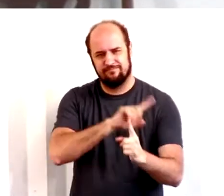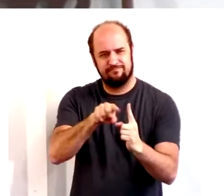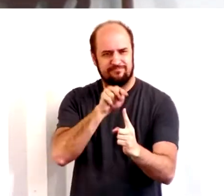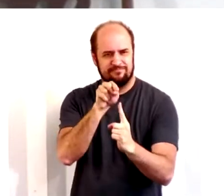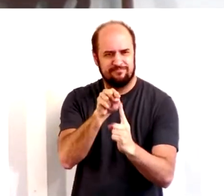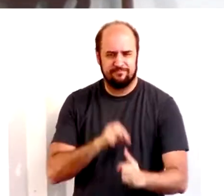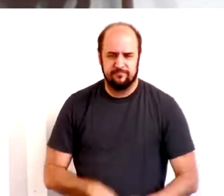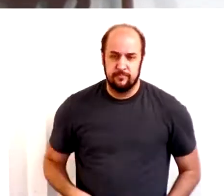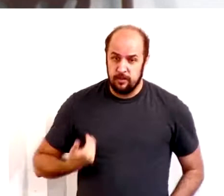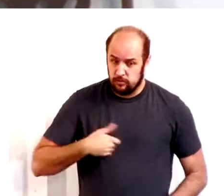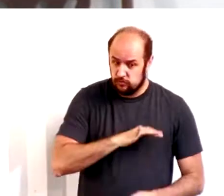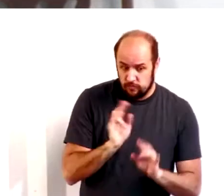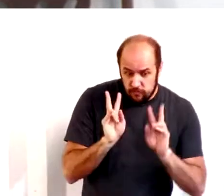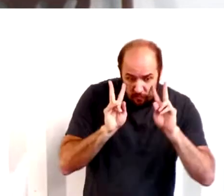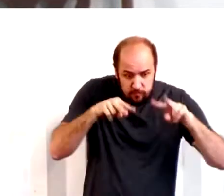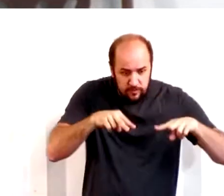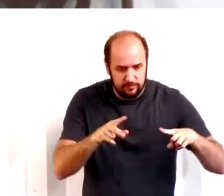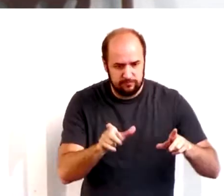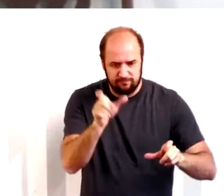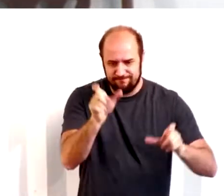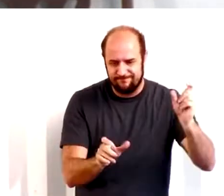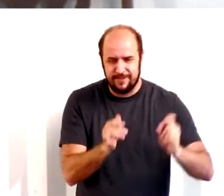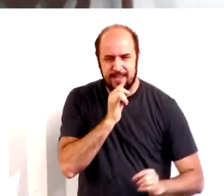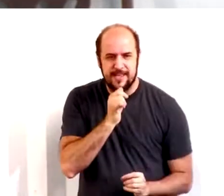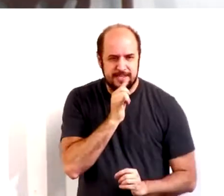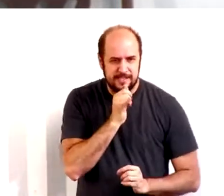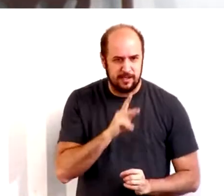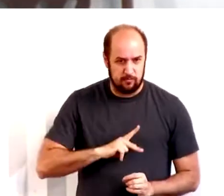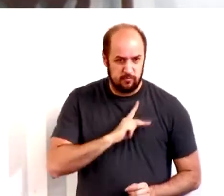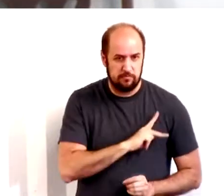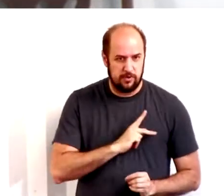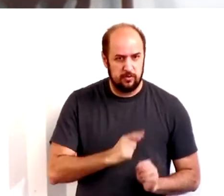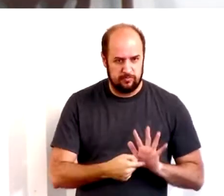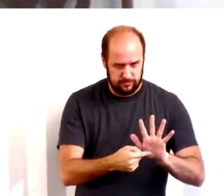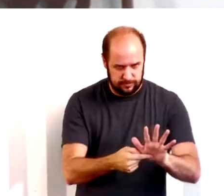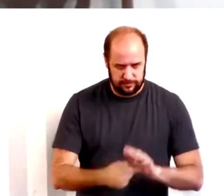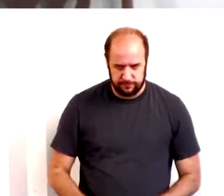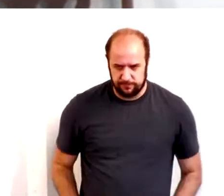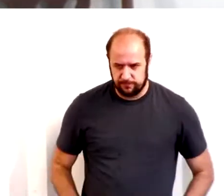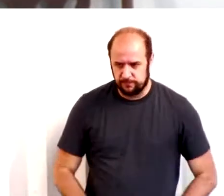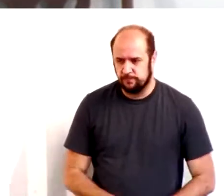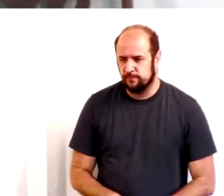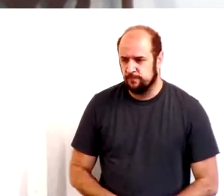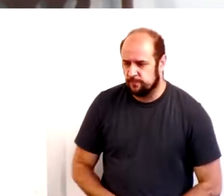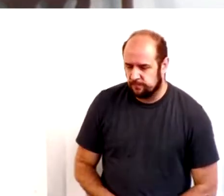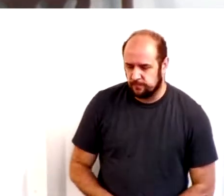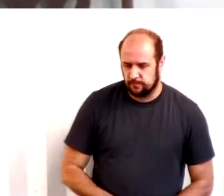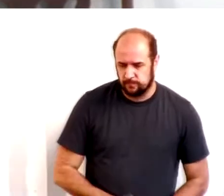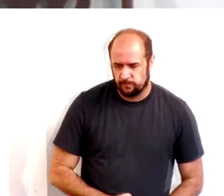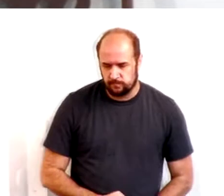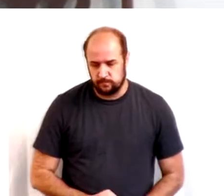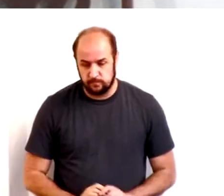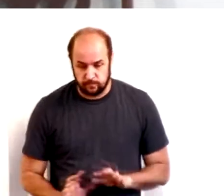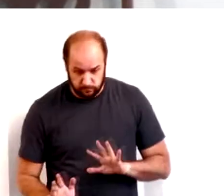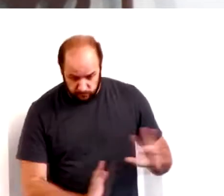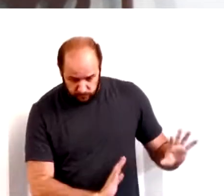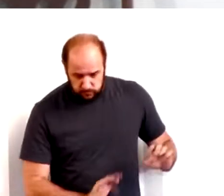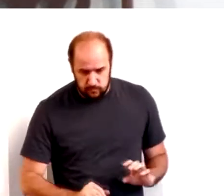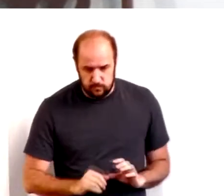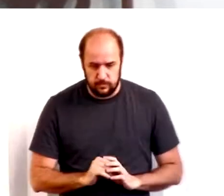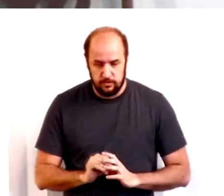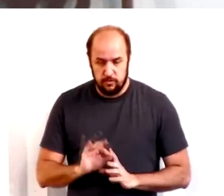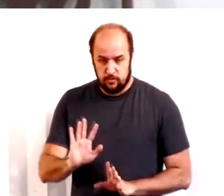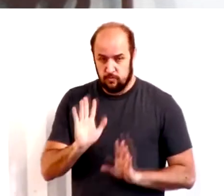isso agora, a olhar para esses modelos que Paulo nos apresenta. Interessante nós olharmos que